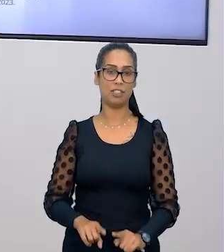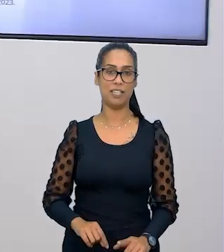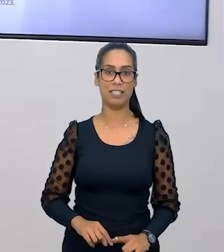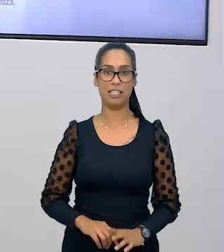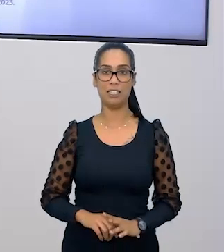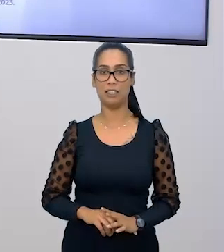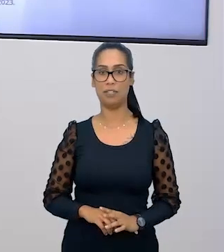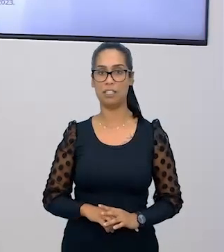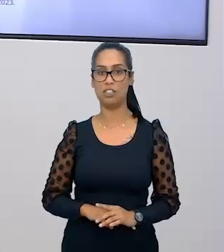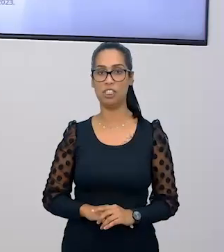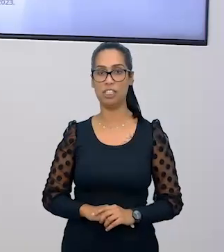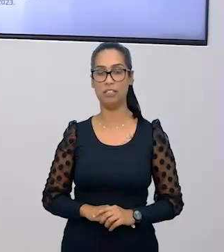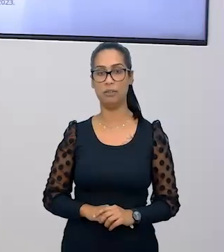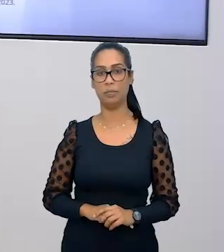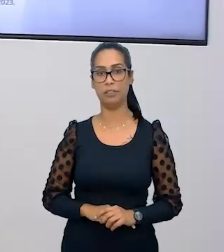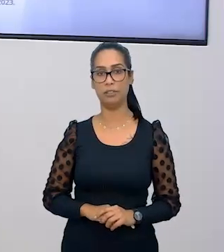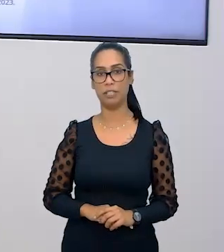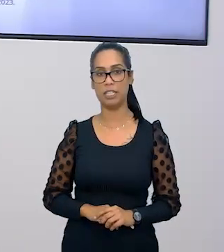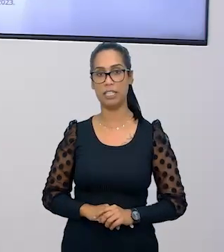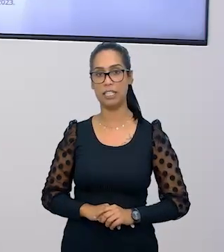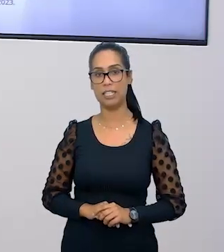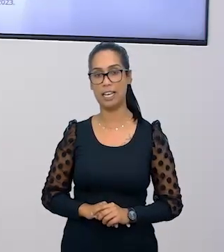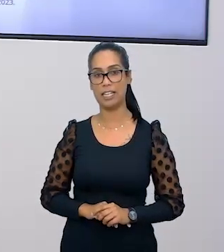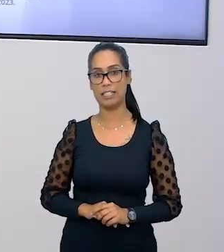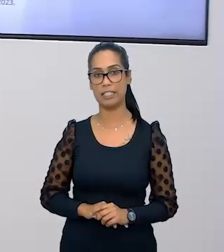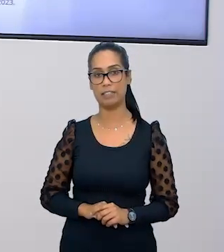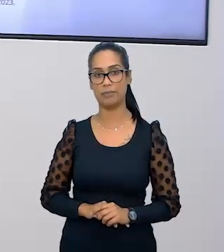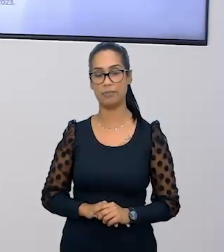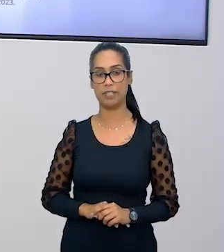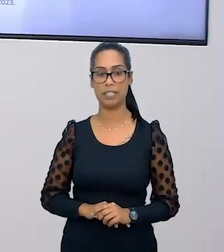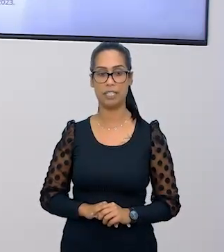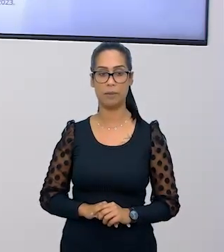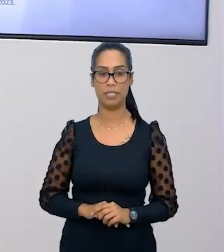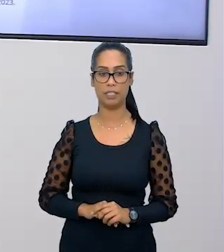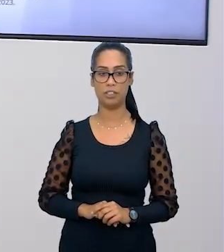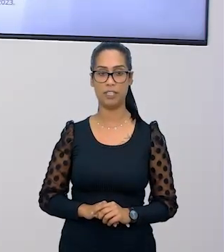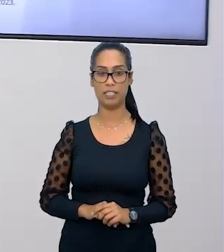também pode ser feito com os estudantes. Então, é bem importante essa atividade. Vamos lá?